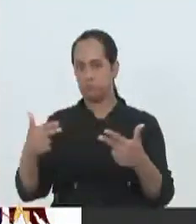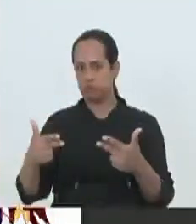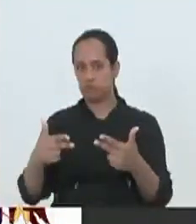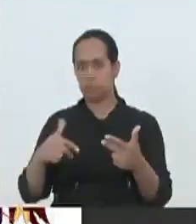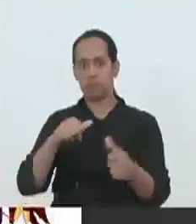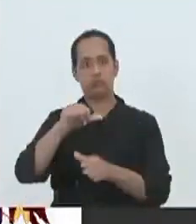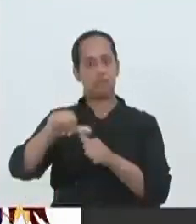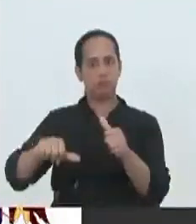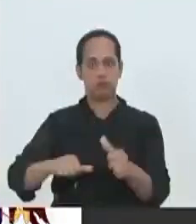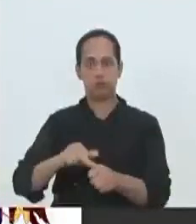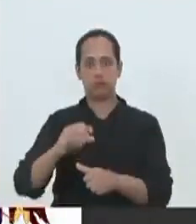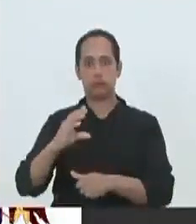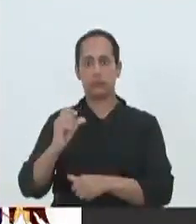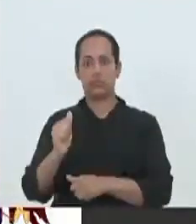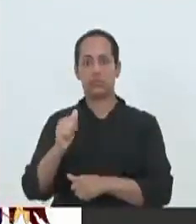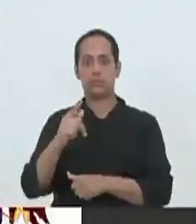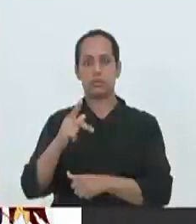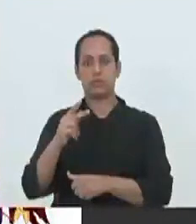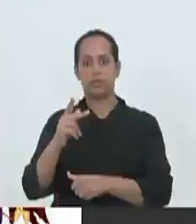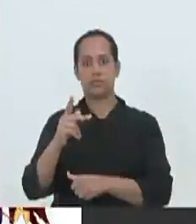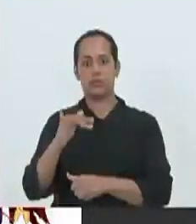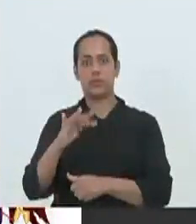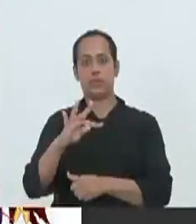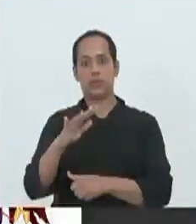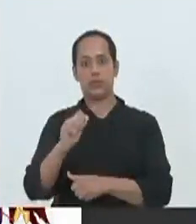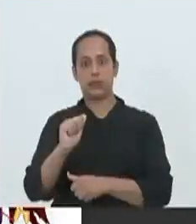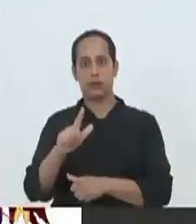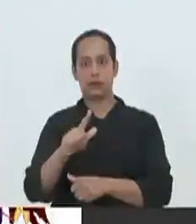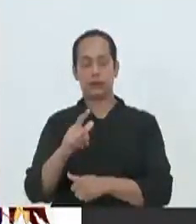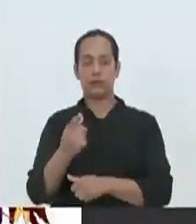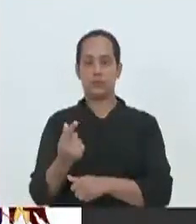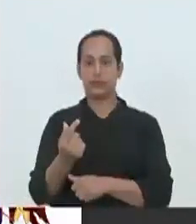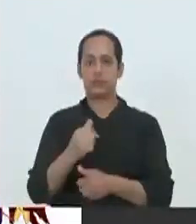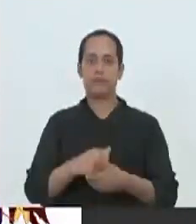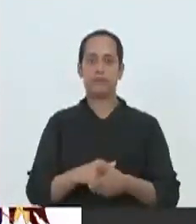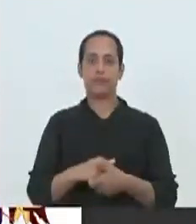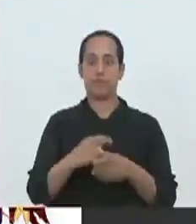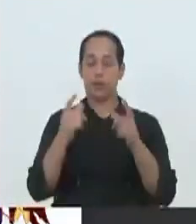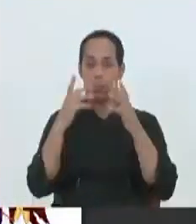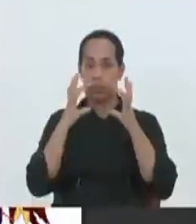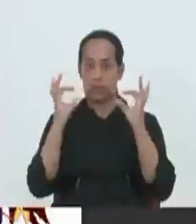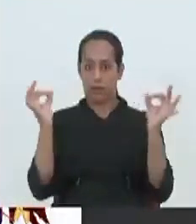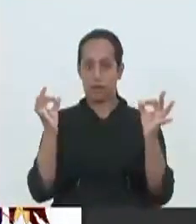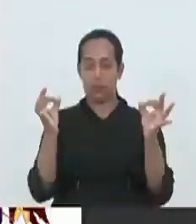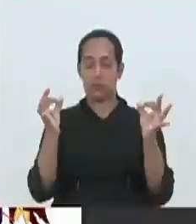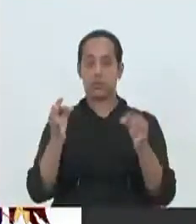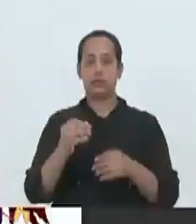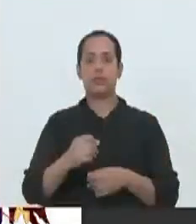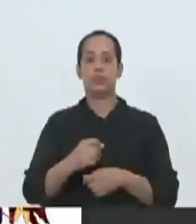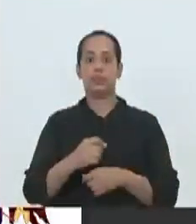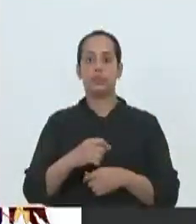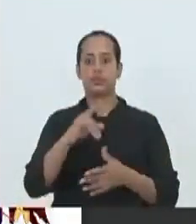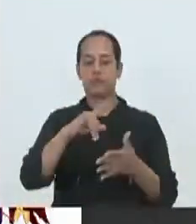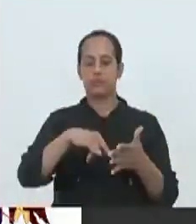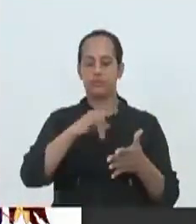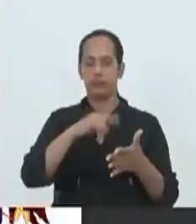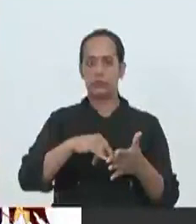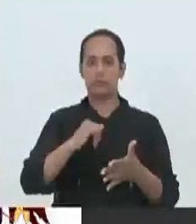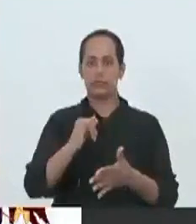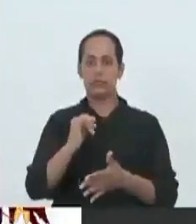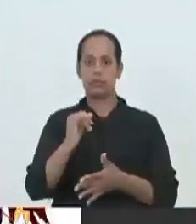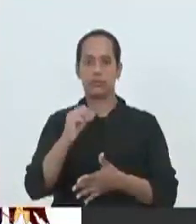quanto ao desempenho eu vou chamar atenção primeiro receita de impostos que tem um aumento de 12% de um ano em relação ao outro